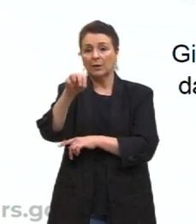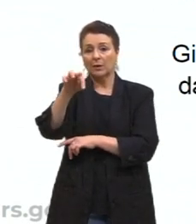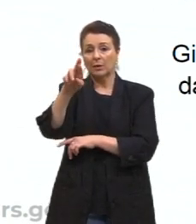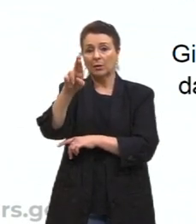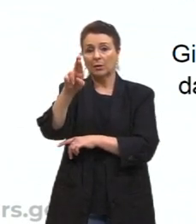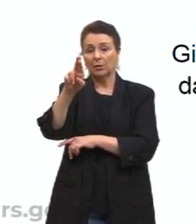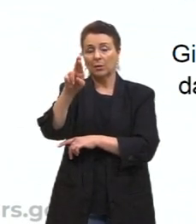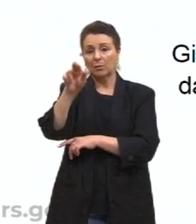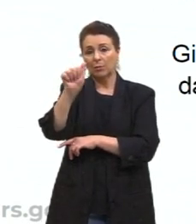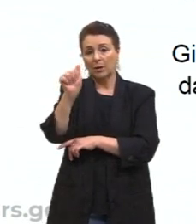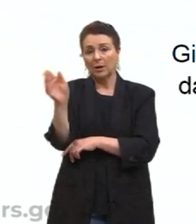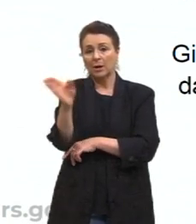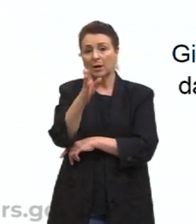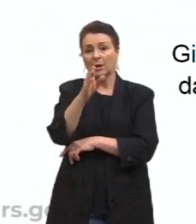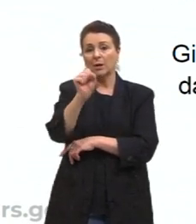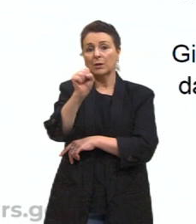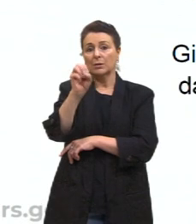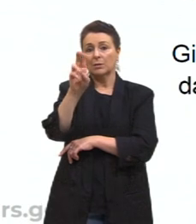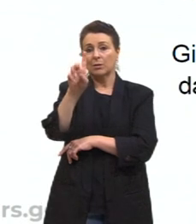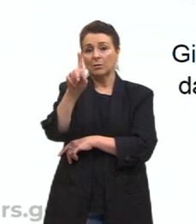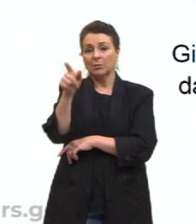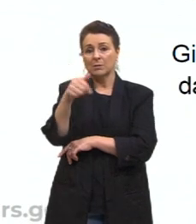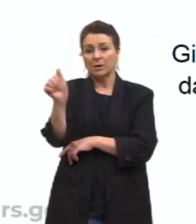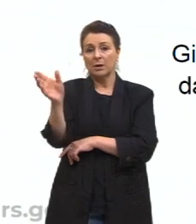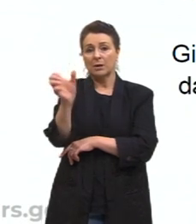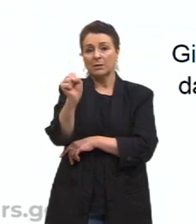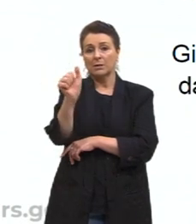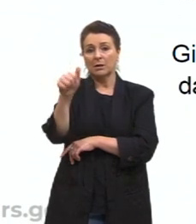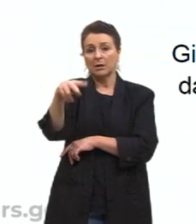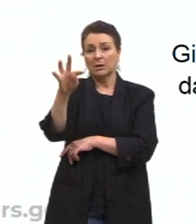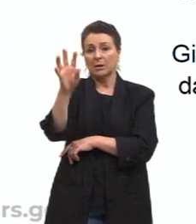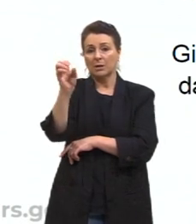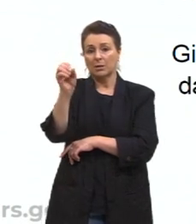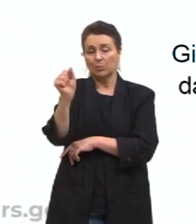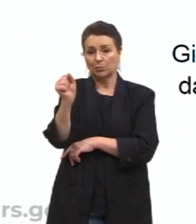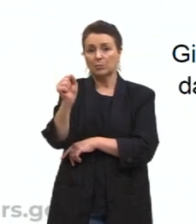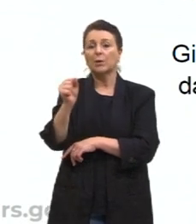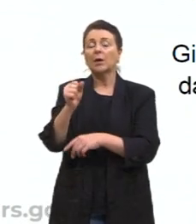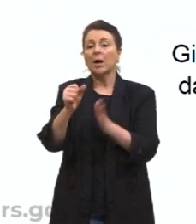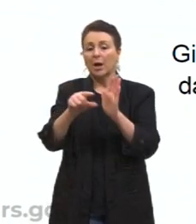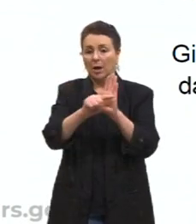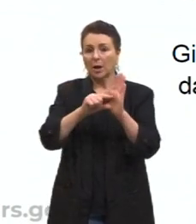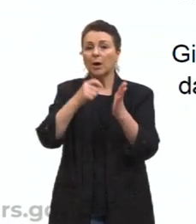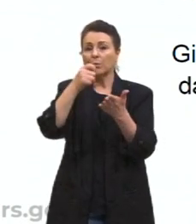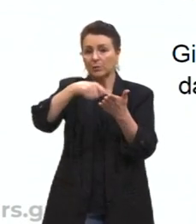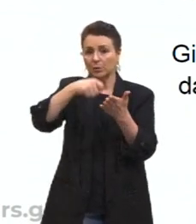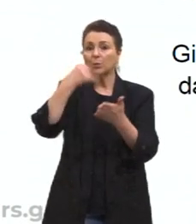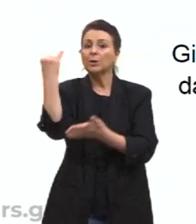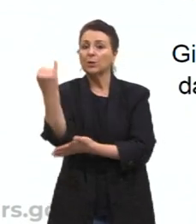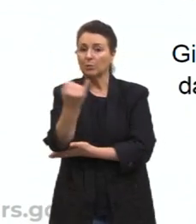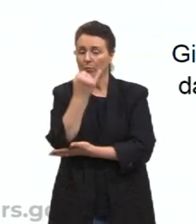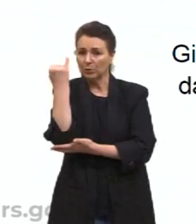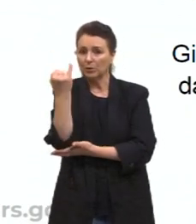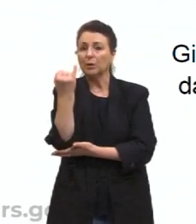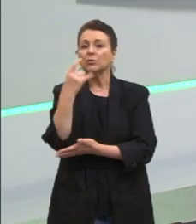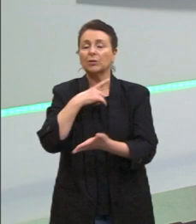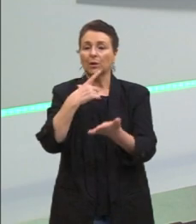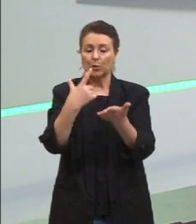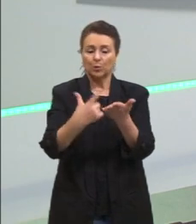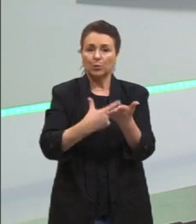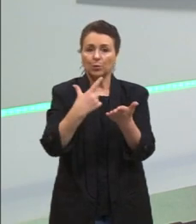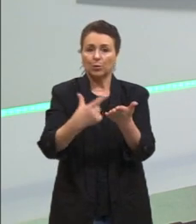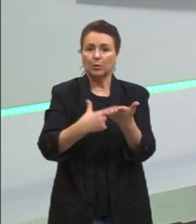famoso muito influente no Brasil Escreve muitas coisas bacanas o que aconselhei você ler um dos livros dele que é